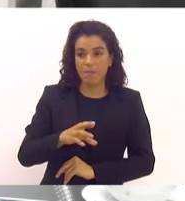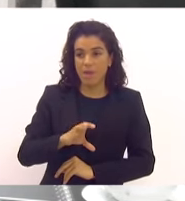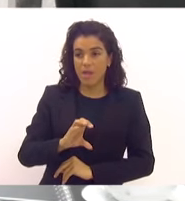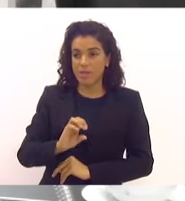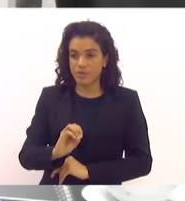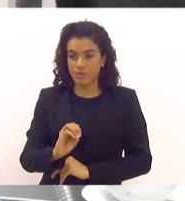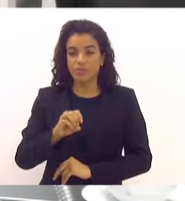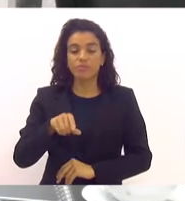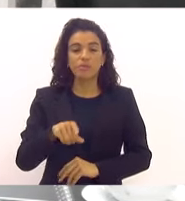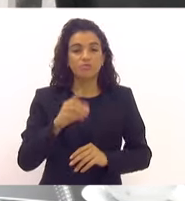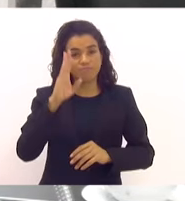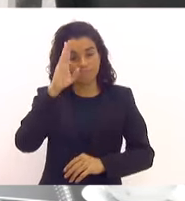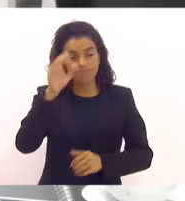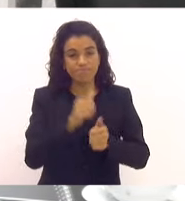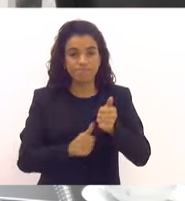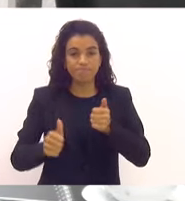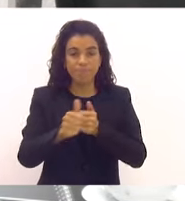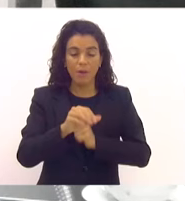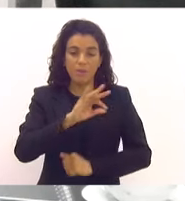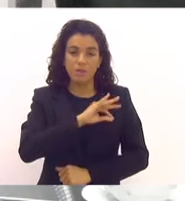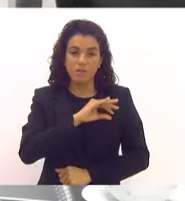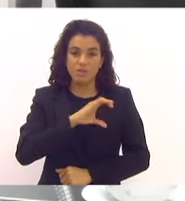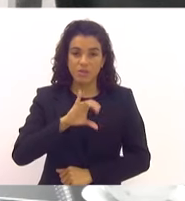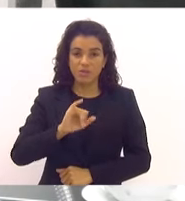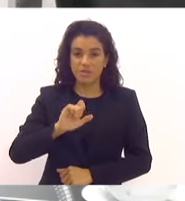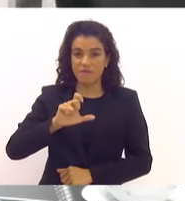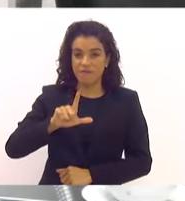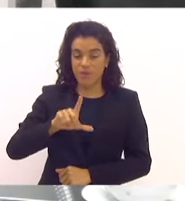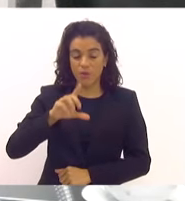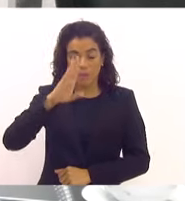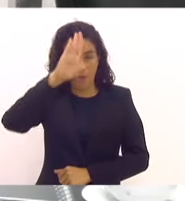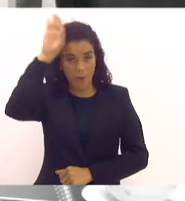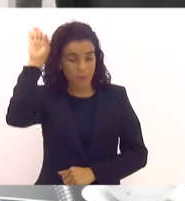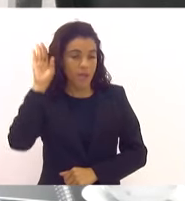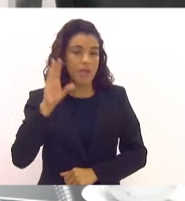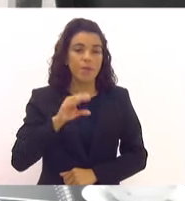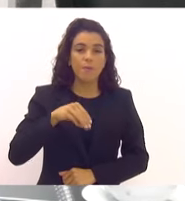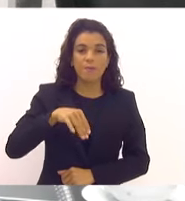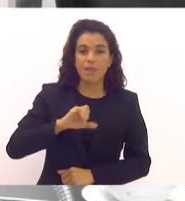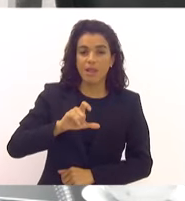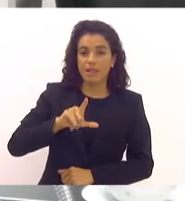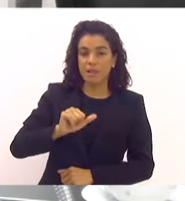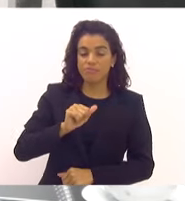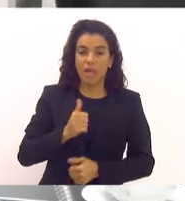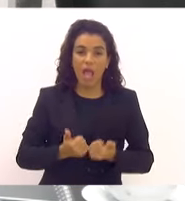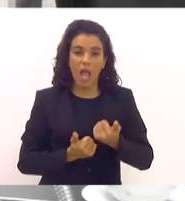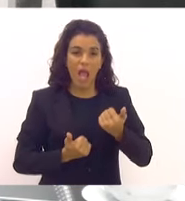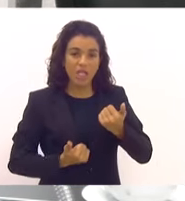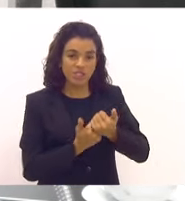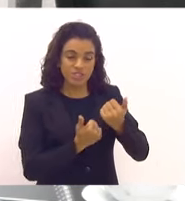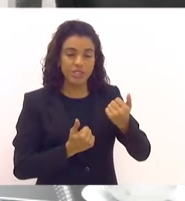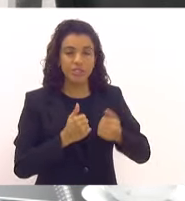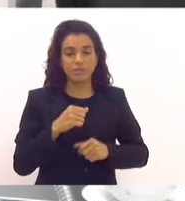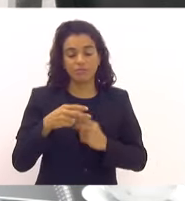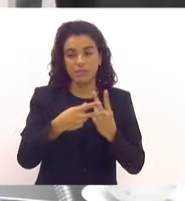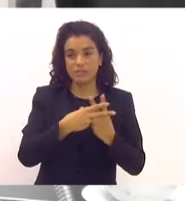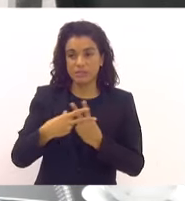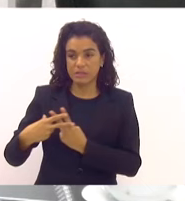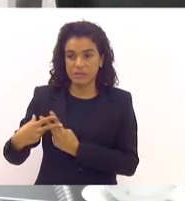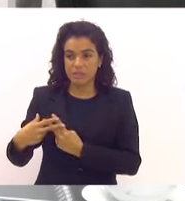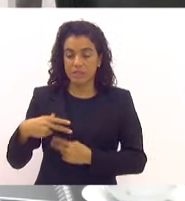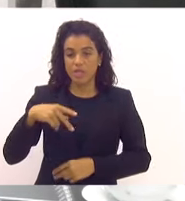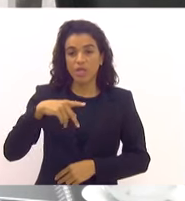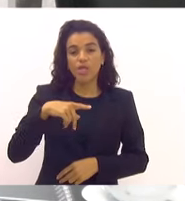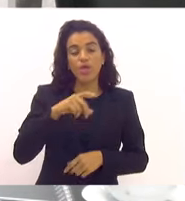que estabelece prioridade no atendimento aos policiais civis, policiais militares, bombeiros, agentes penitenciários e guardas municipais